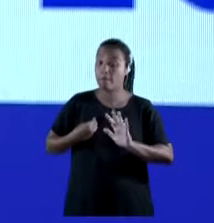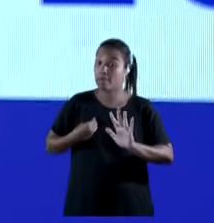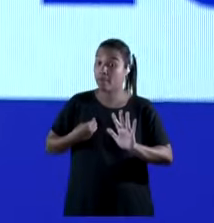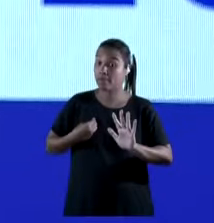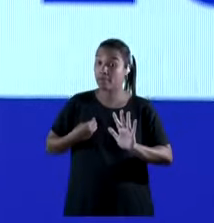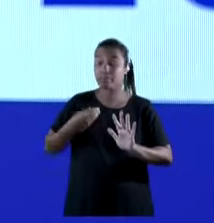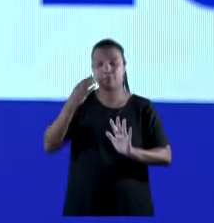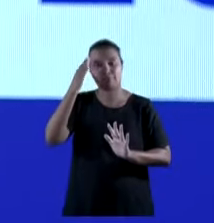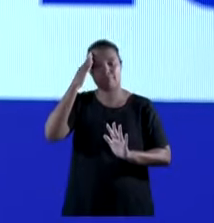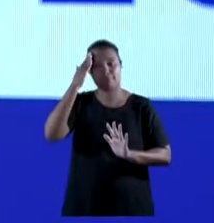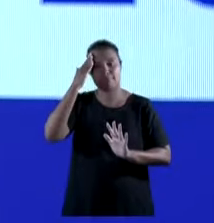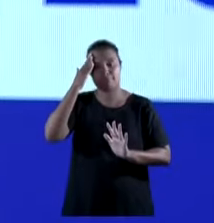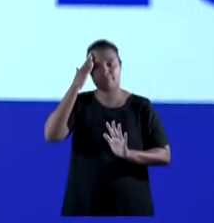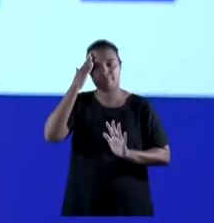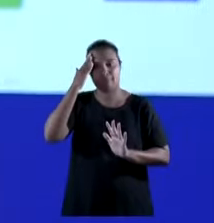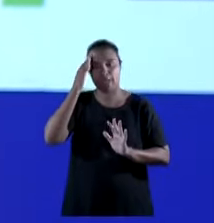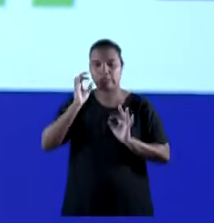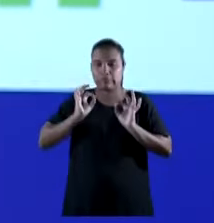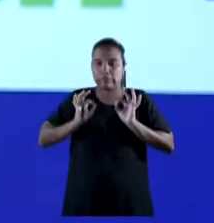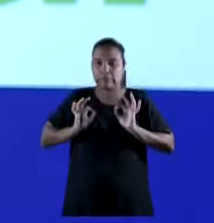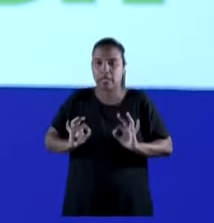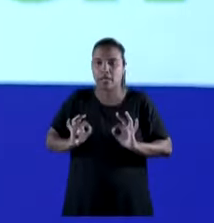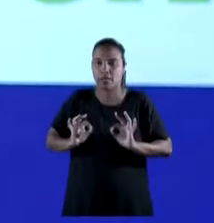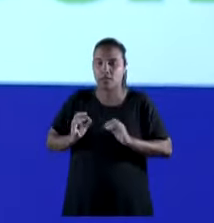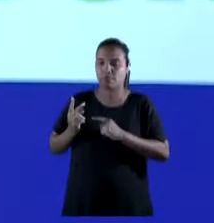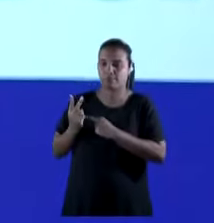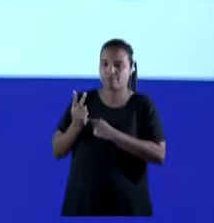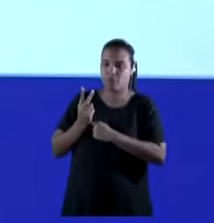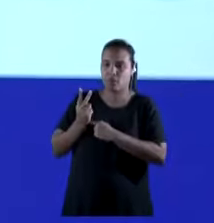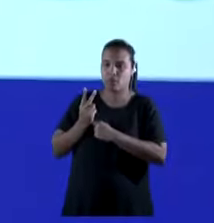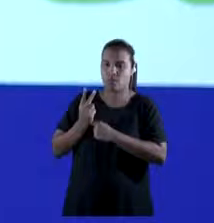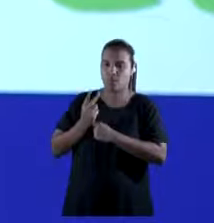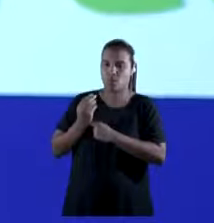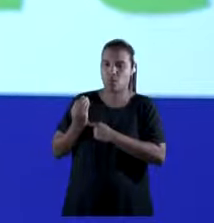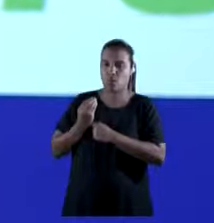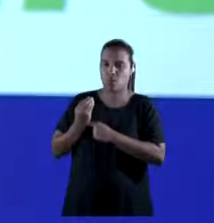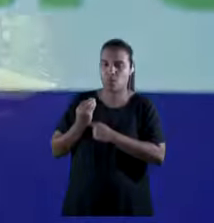nosso propósito alinhado e protegido.